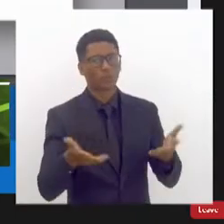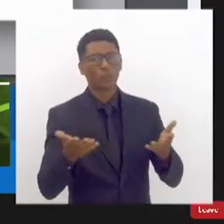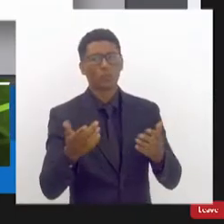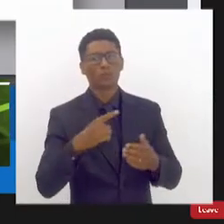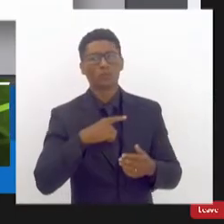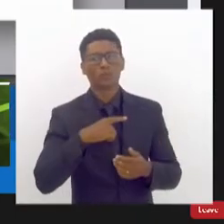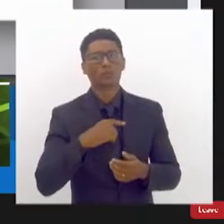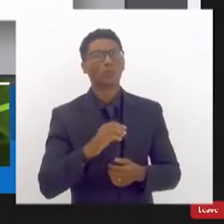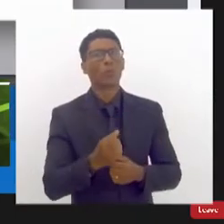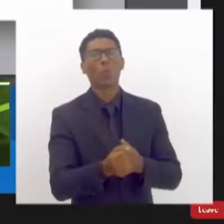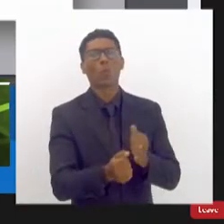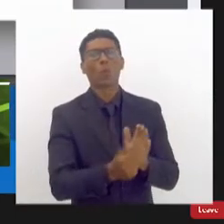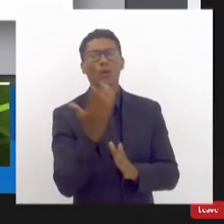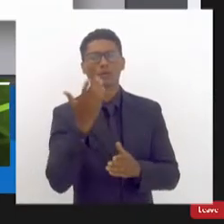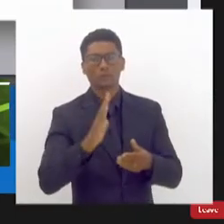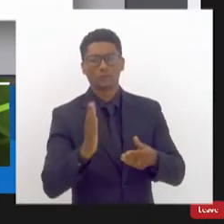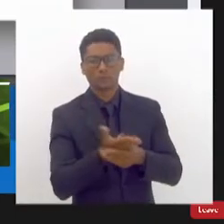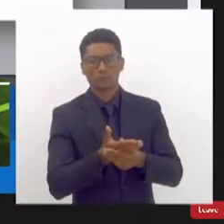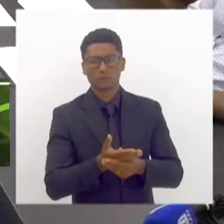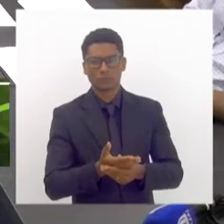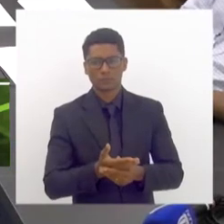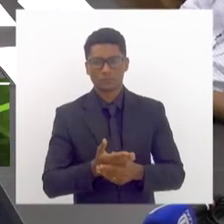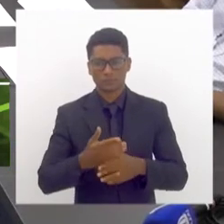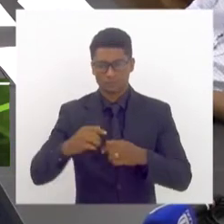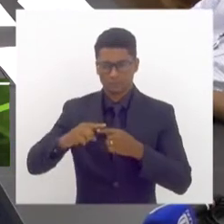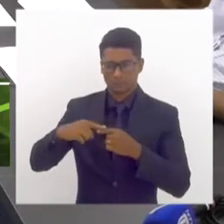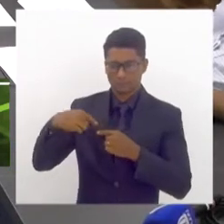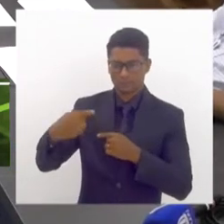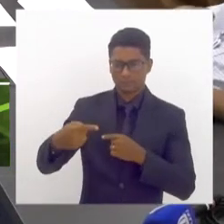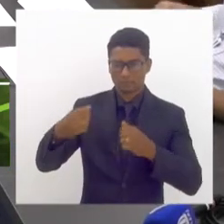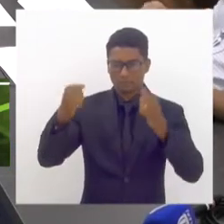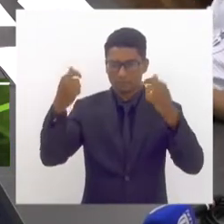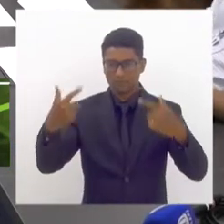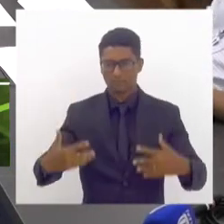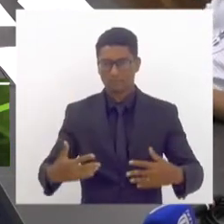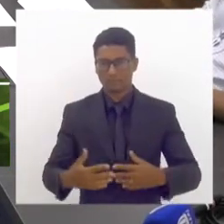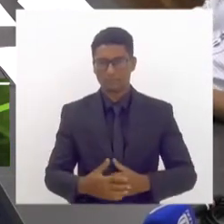Conselho? Eu vou falar isso na próxima. Né?